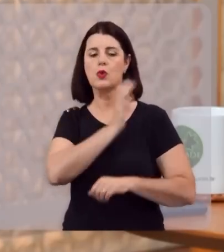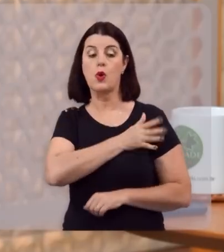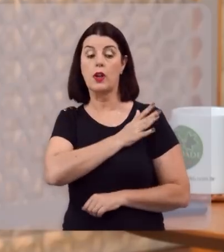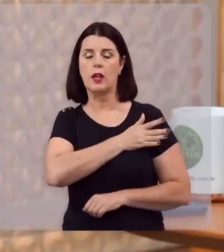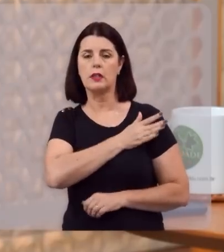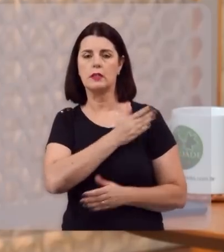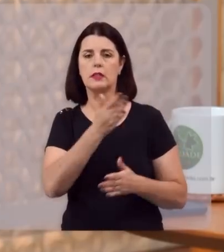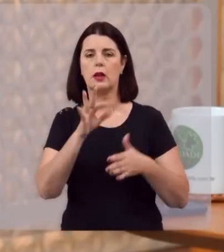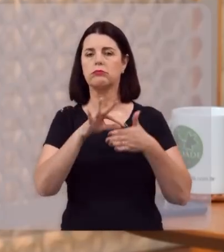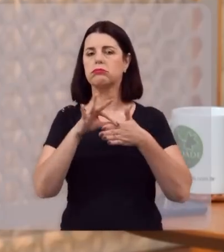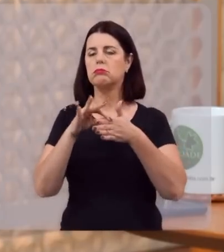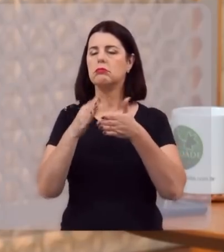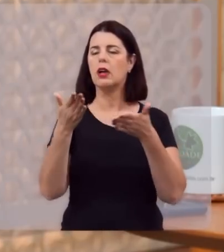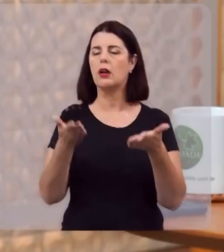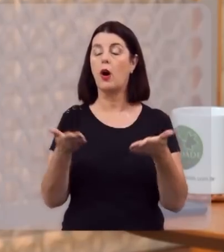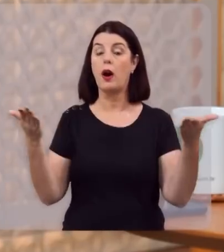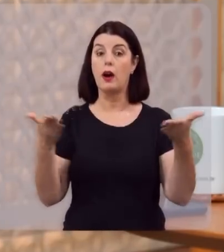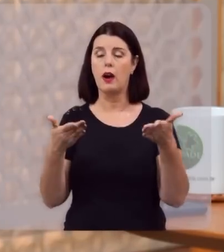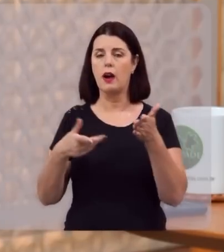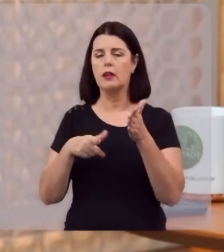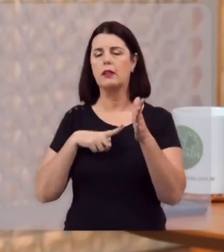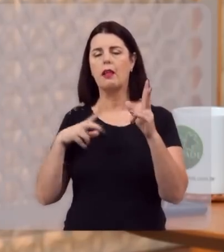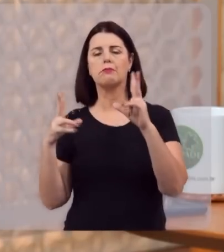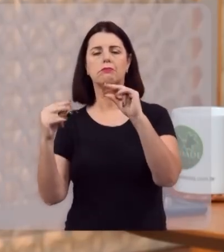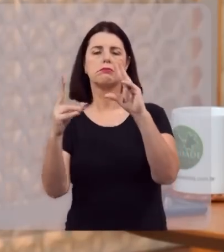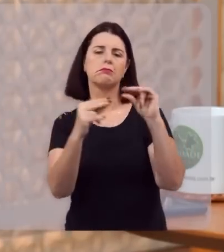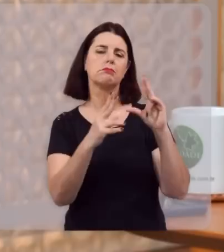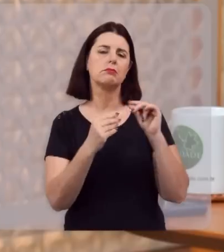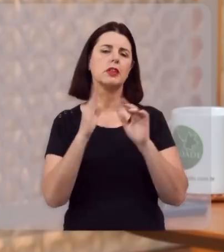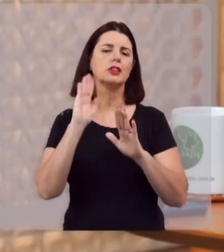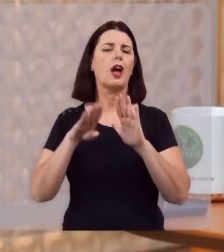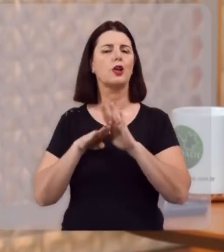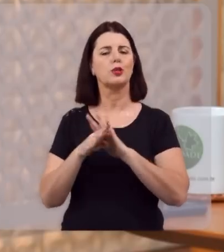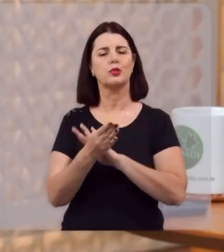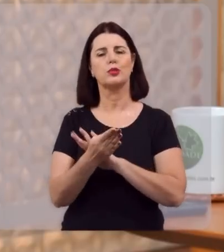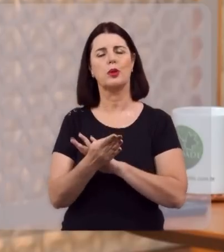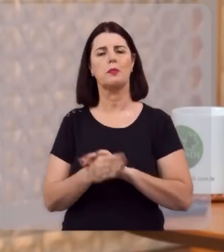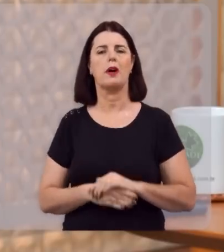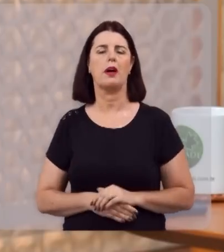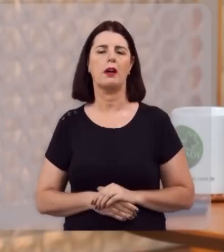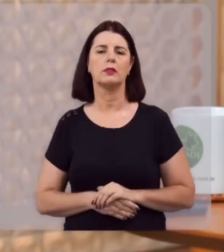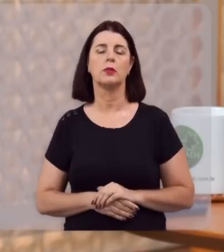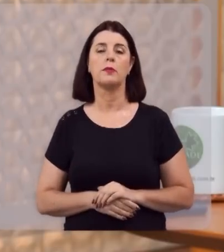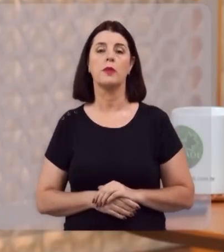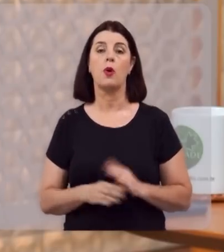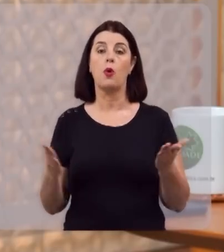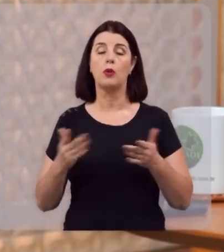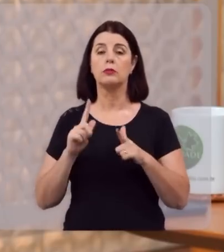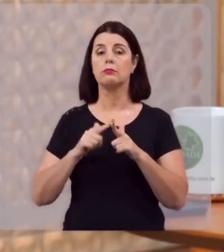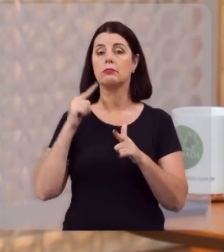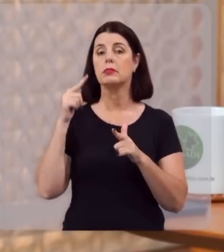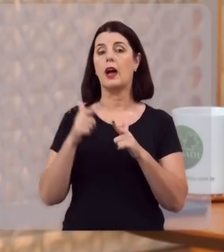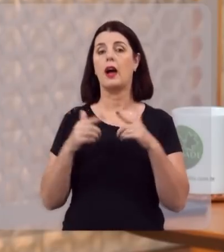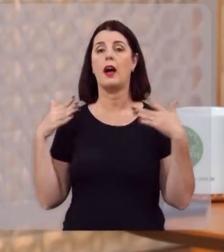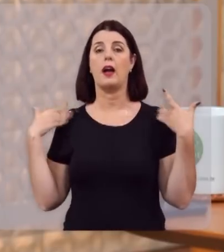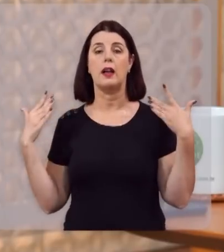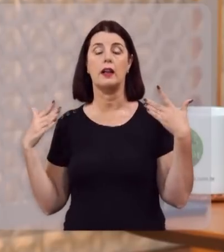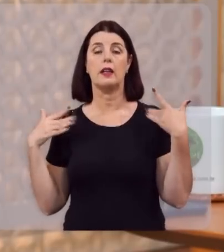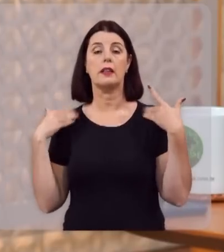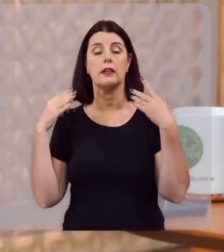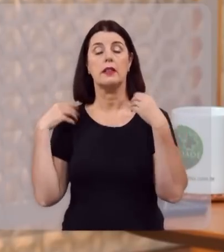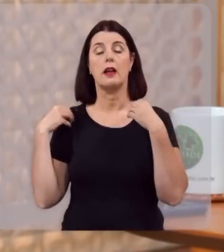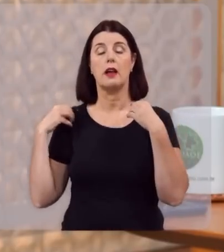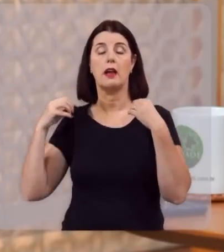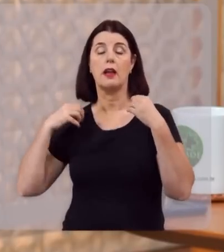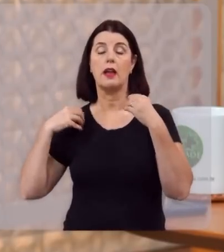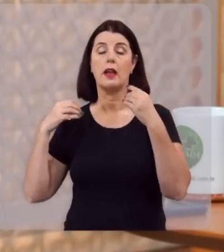coração nessa direção mas antes disso aquele bate-papo costumeiro e hoje mais uma vez com alegria recebendo